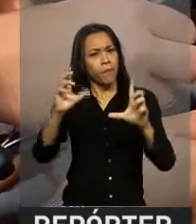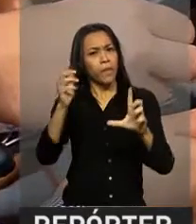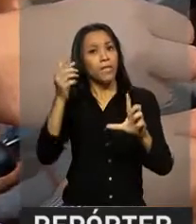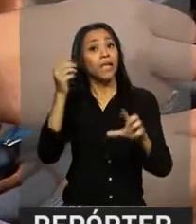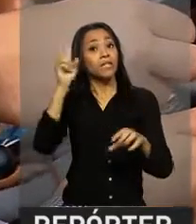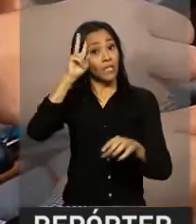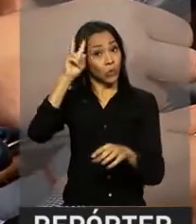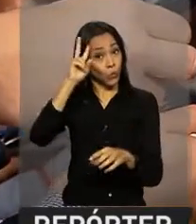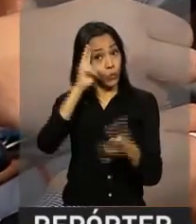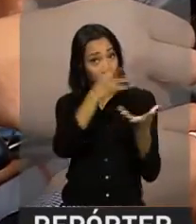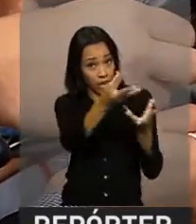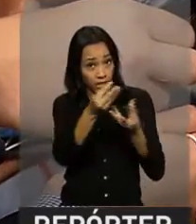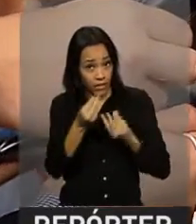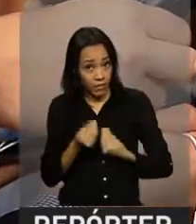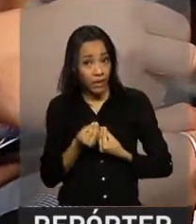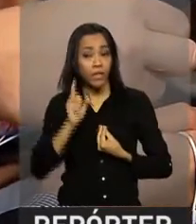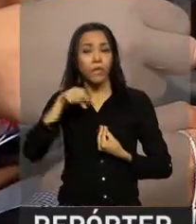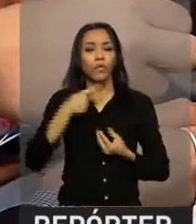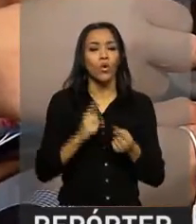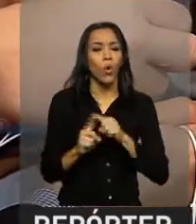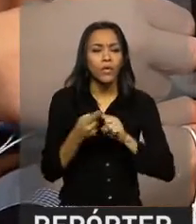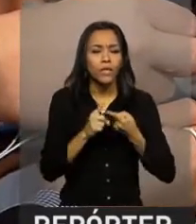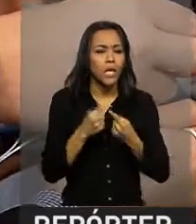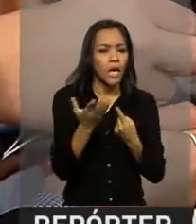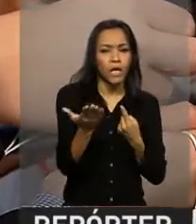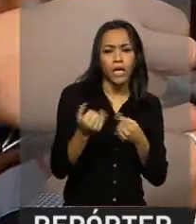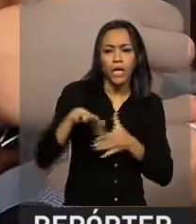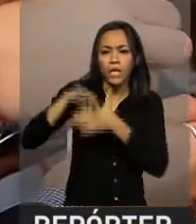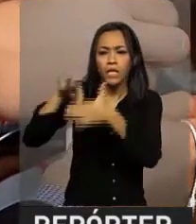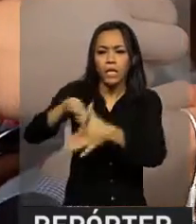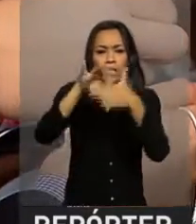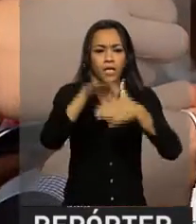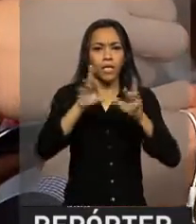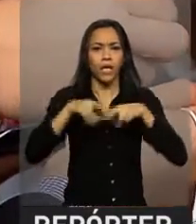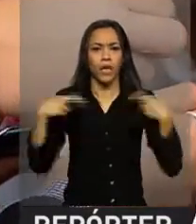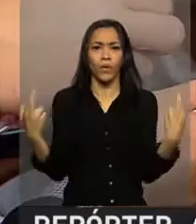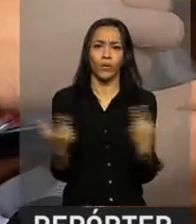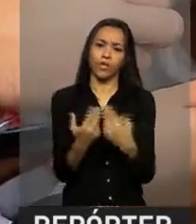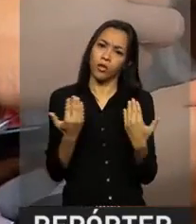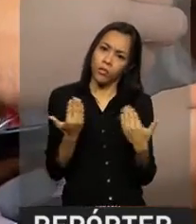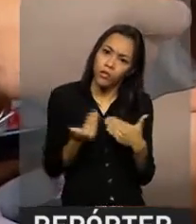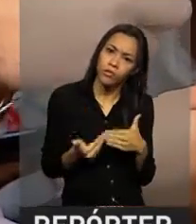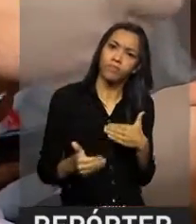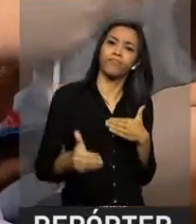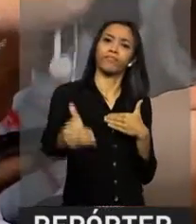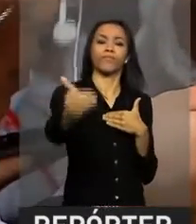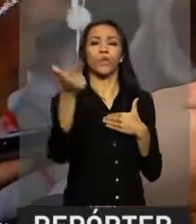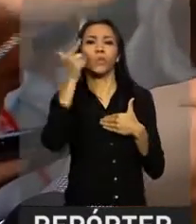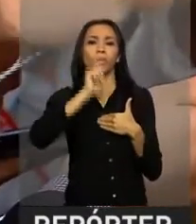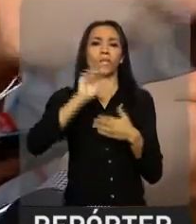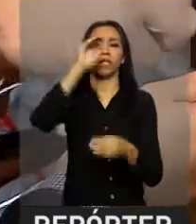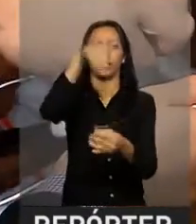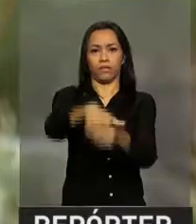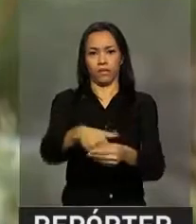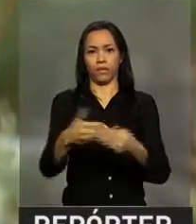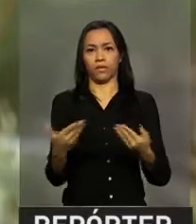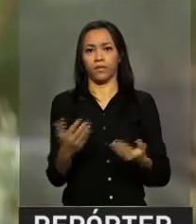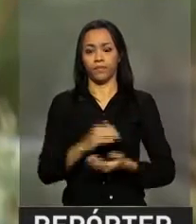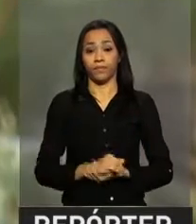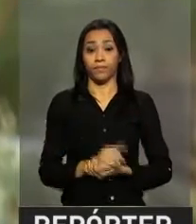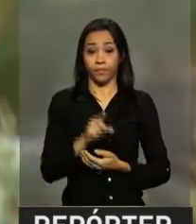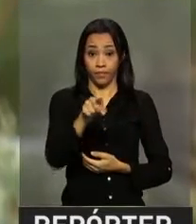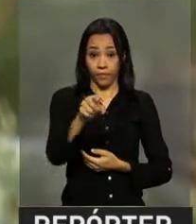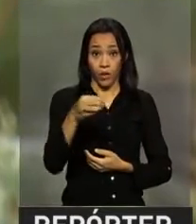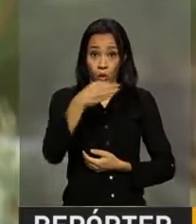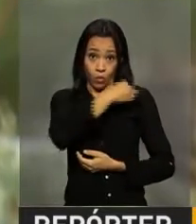E aí vamos reunir os líderes e avançar nesse calendário legislativo para conseguir rapidamente isso. O